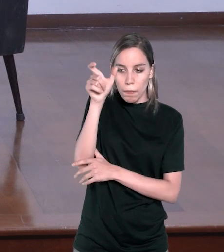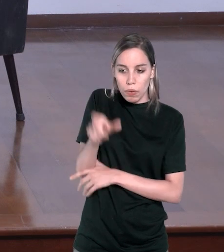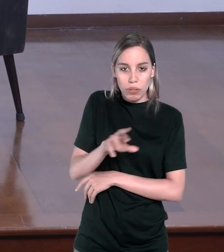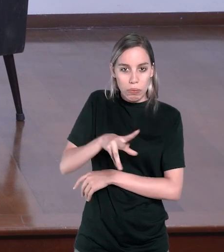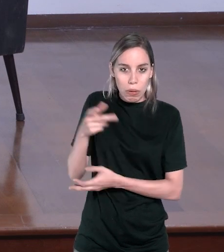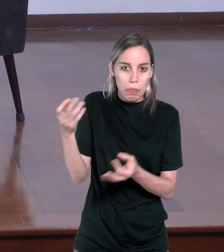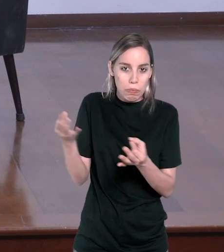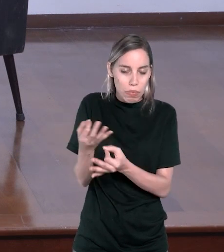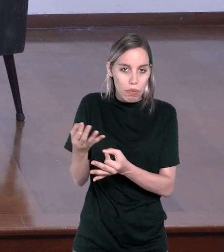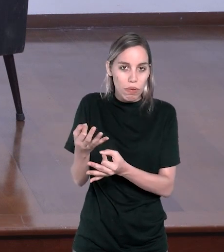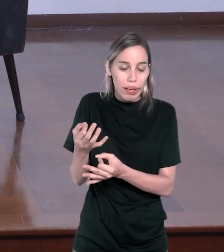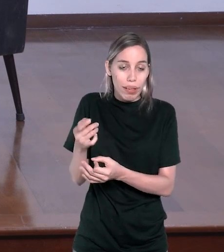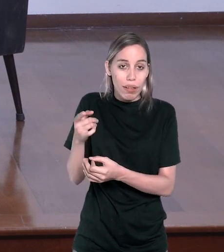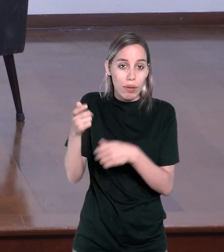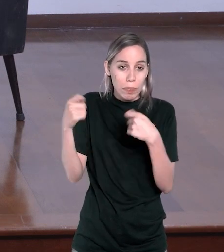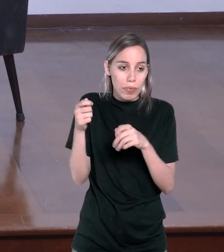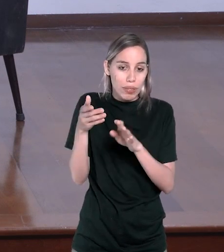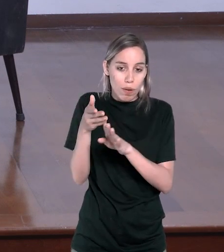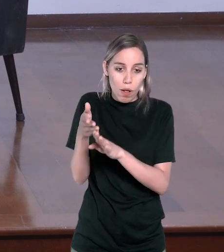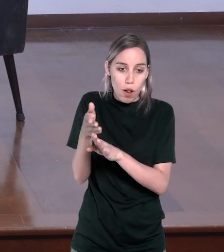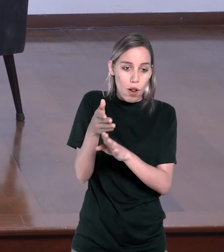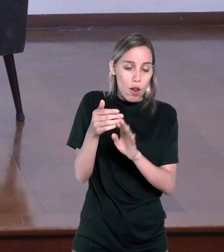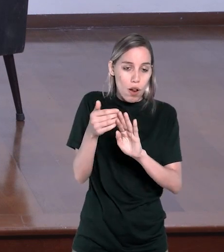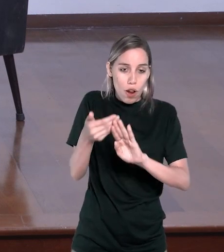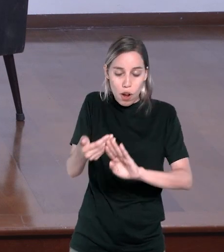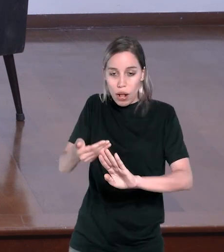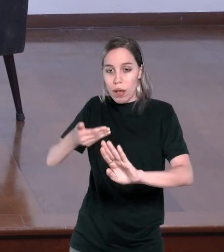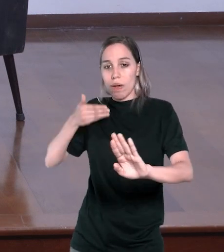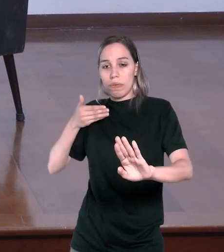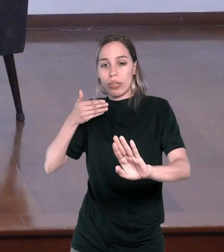assim. Mas é um filme lindo, eu adoro.